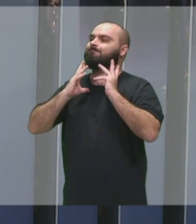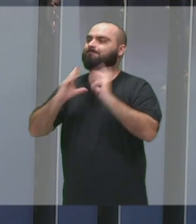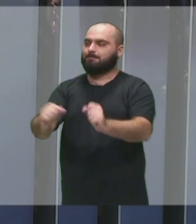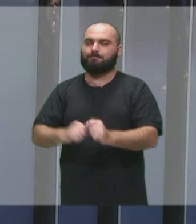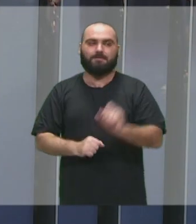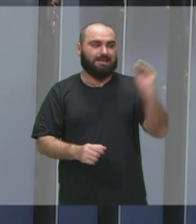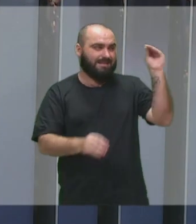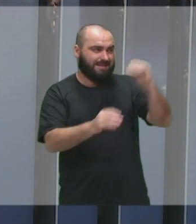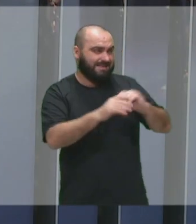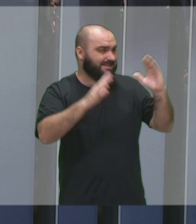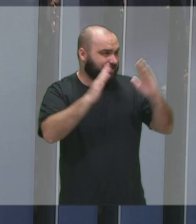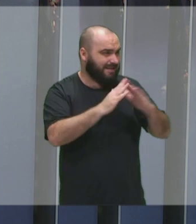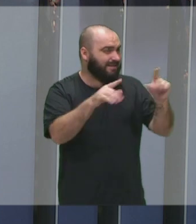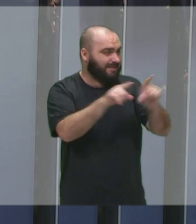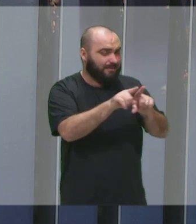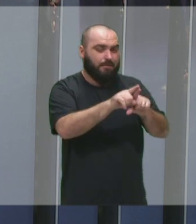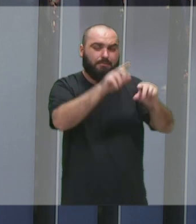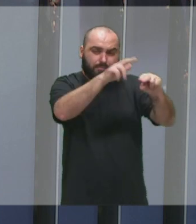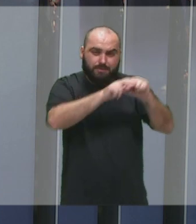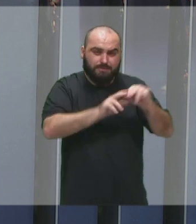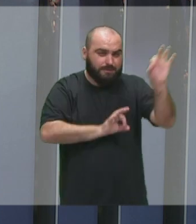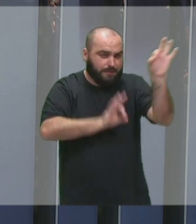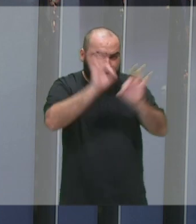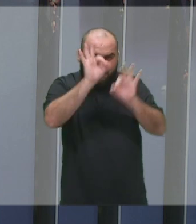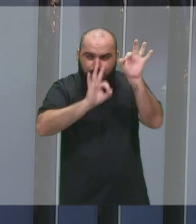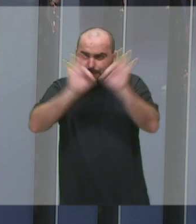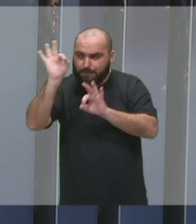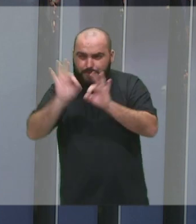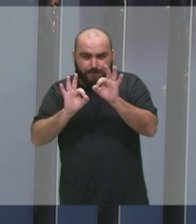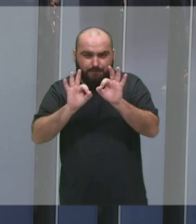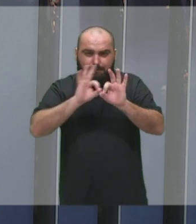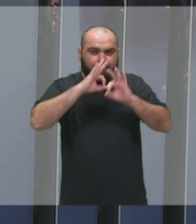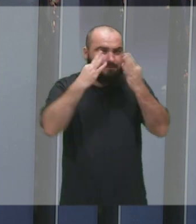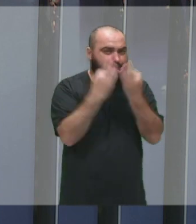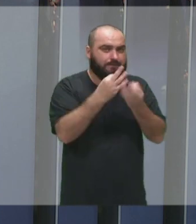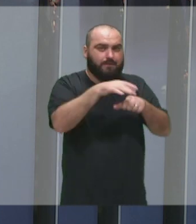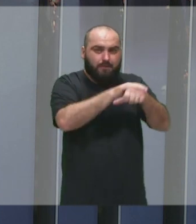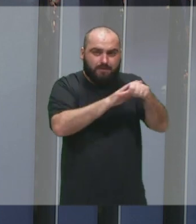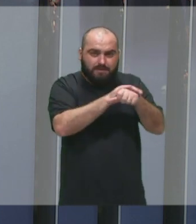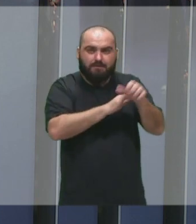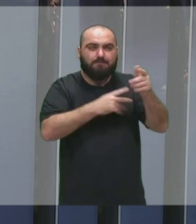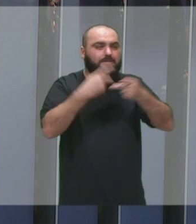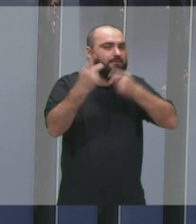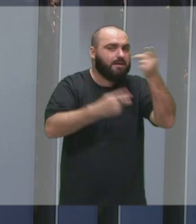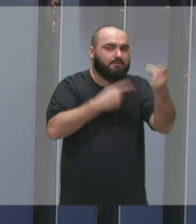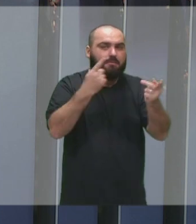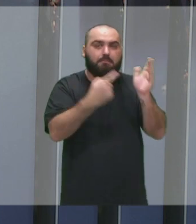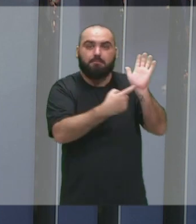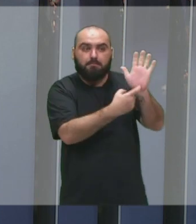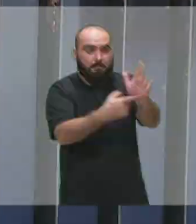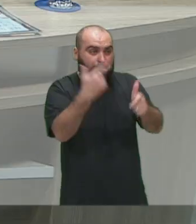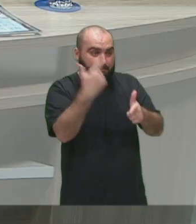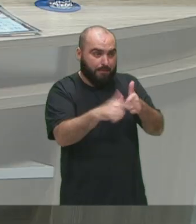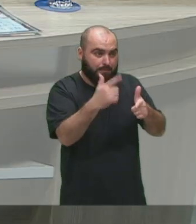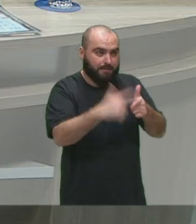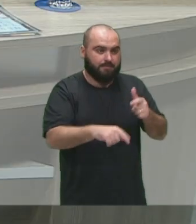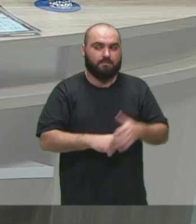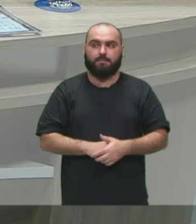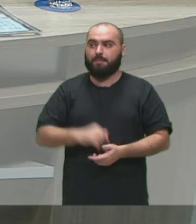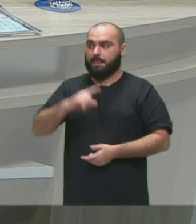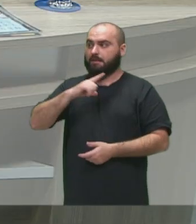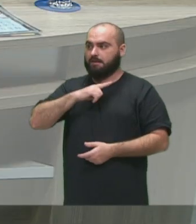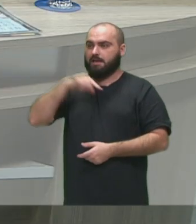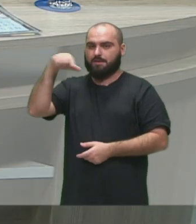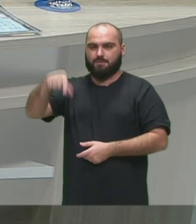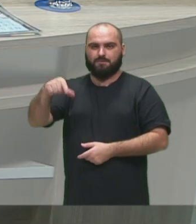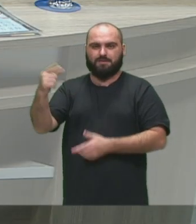casa. Por isso que é preciso sempre falar, conversar, expor o problema, né? Tem uma obra Mãos Sem